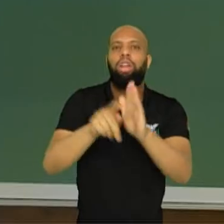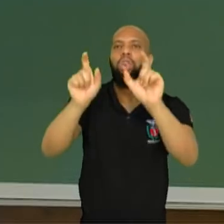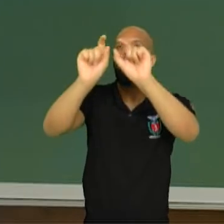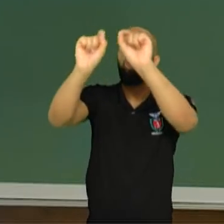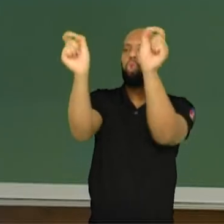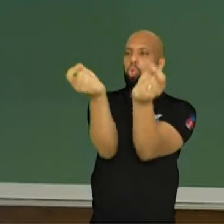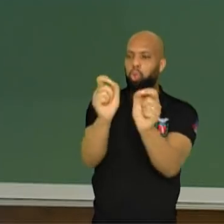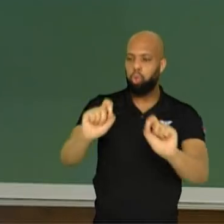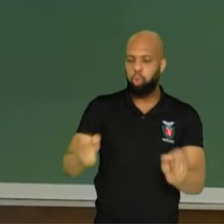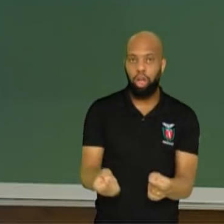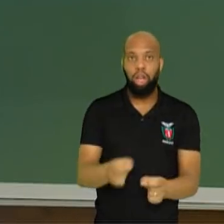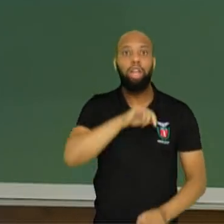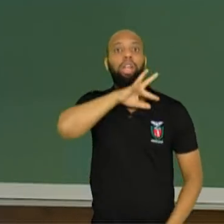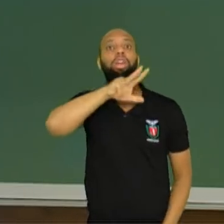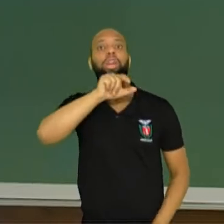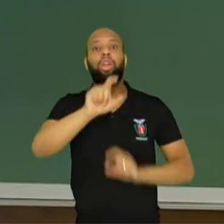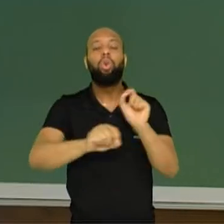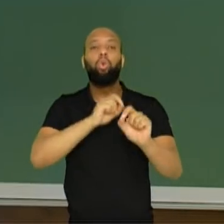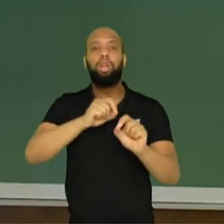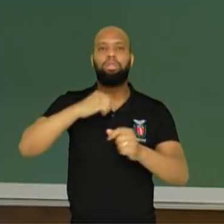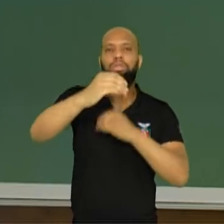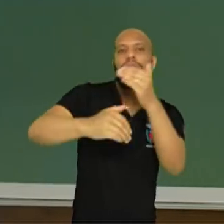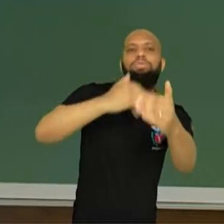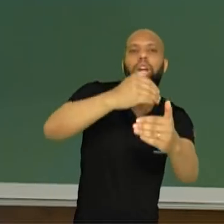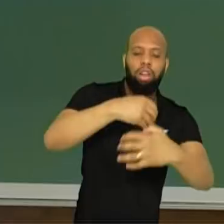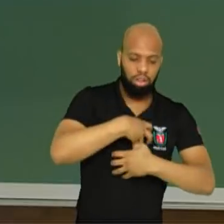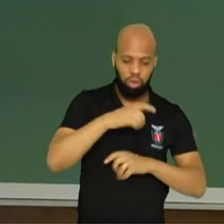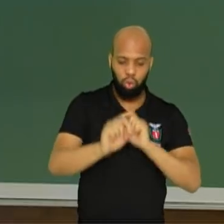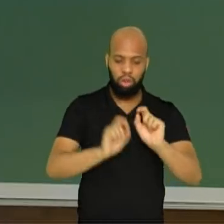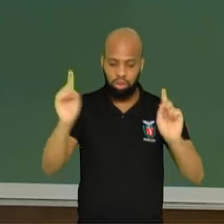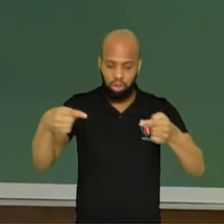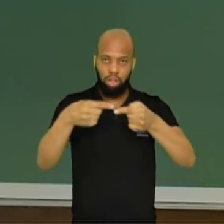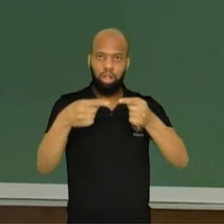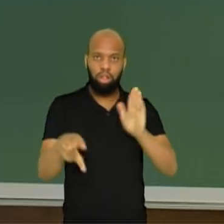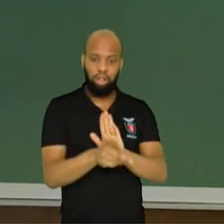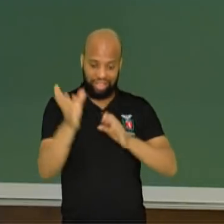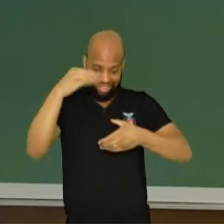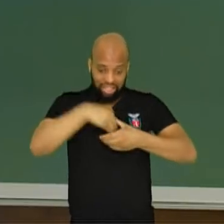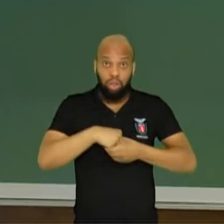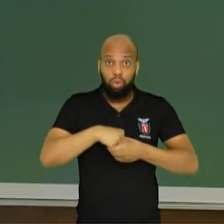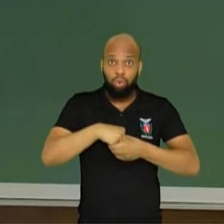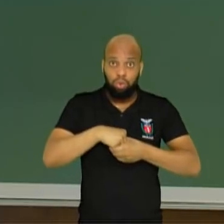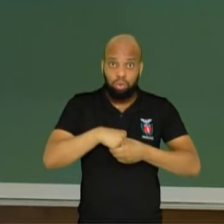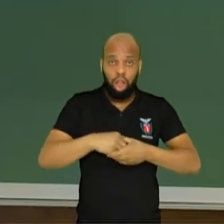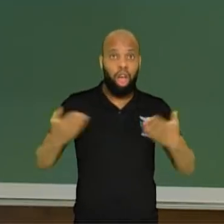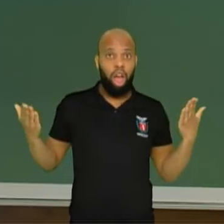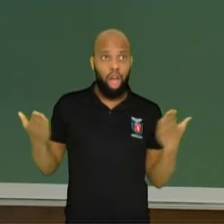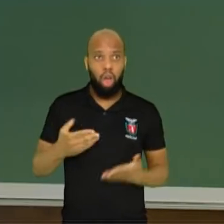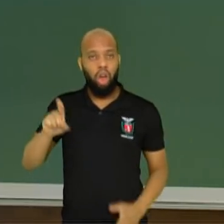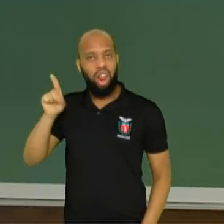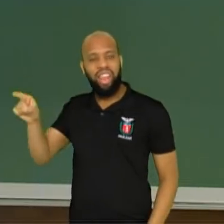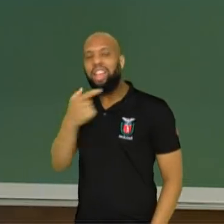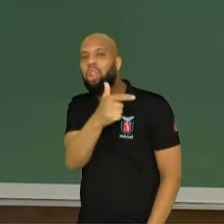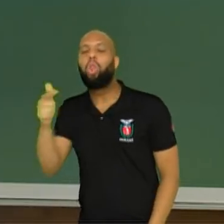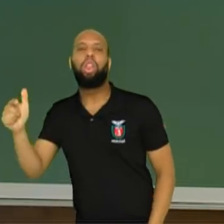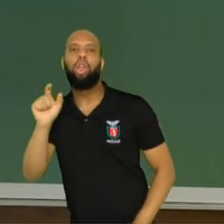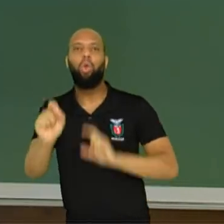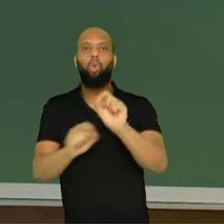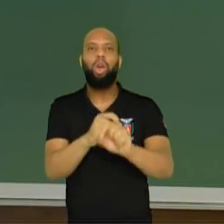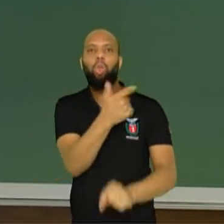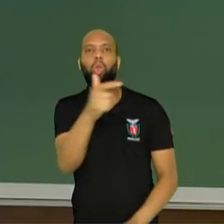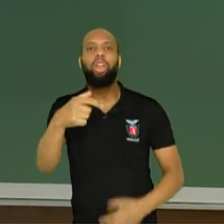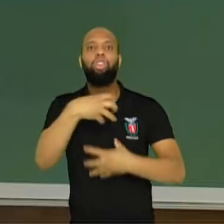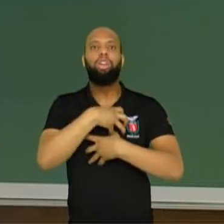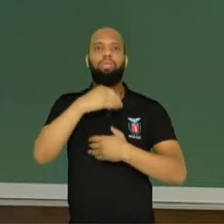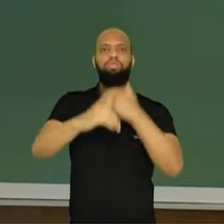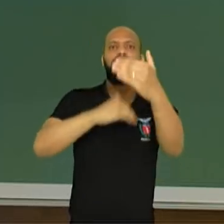organismos, de animais, eles se desenvolvem de acordo com a embriologia deles. Esses animais aqui, eles não vão ter nenhum tipo